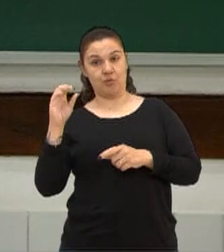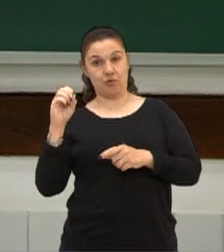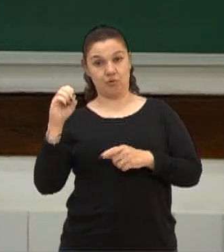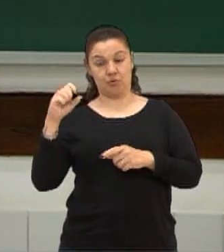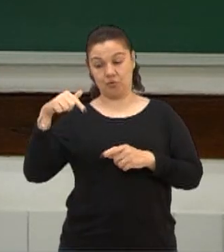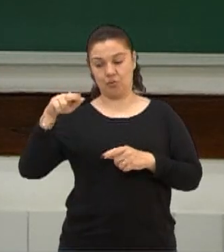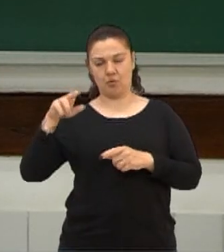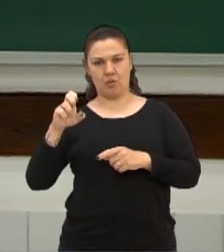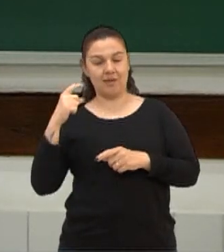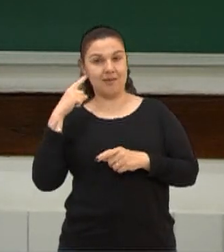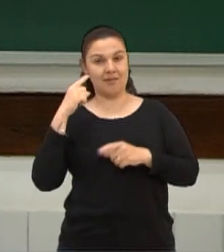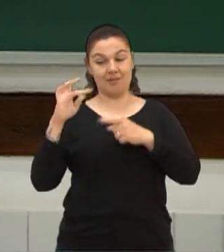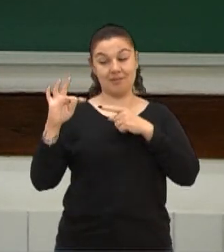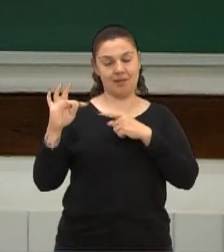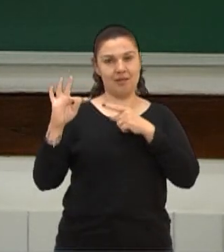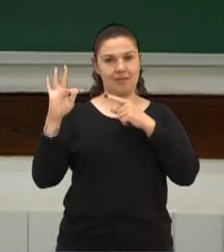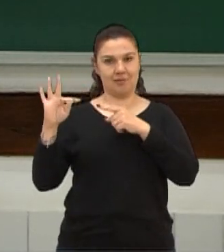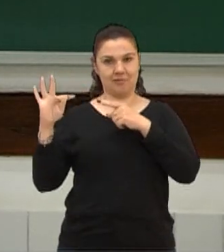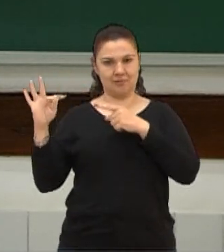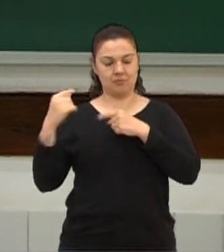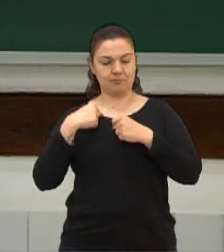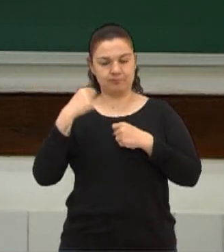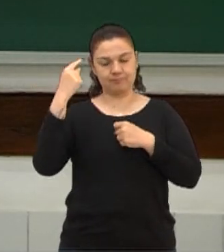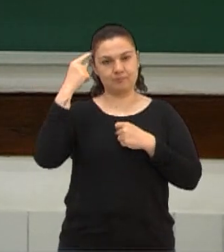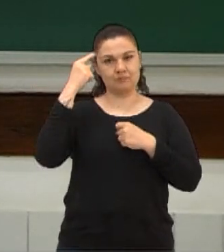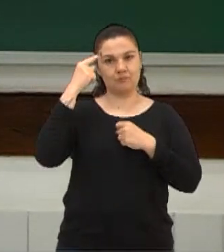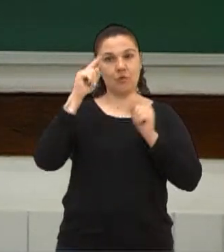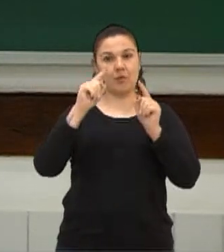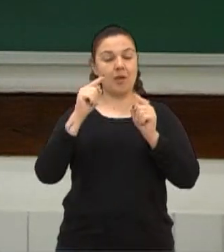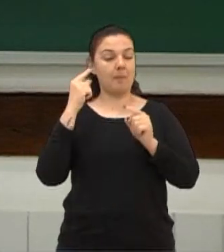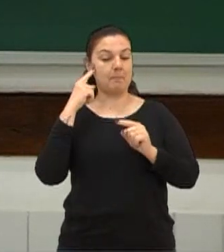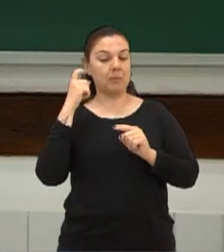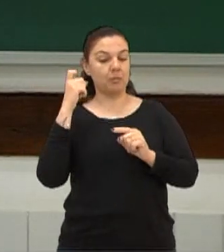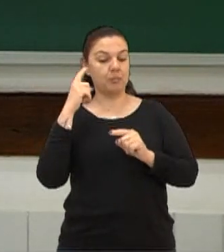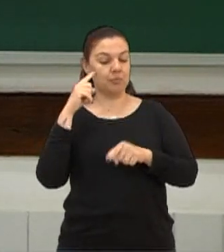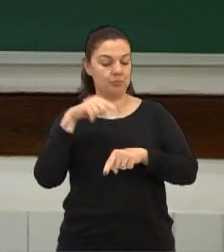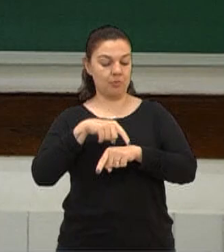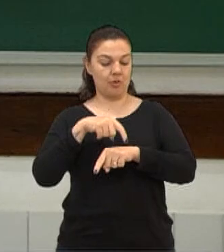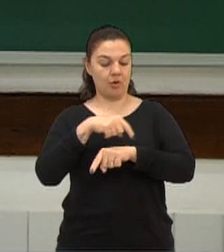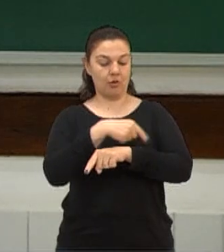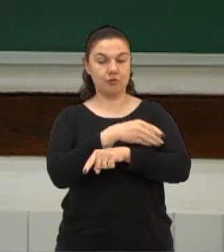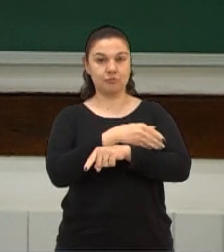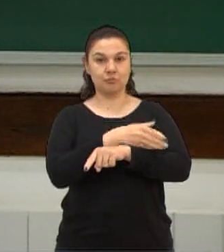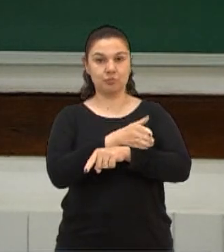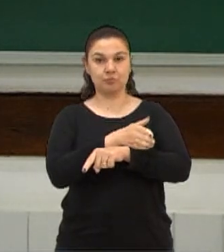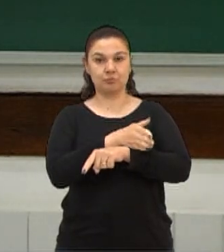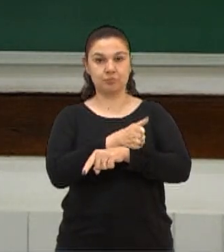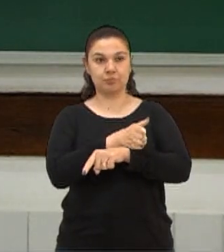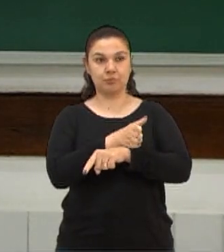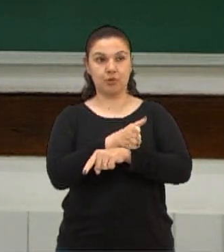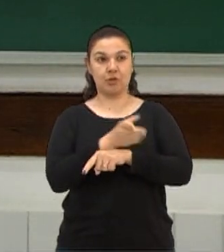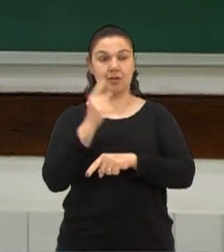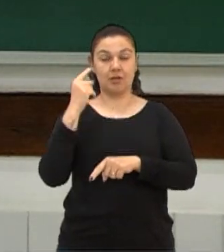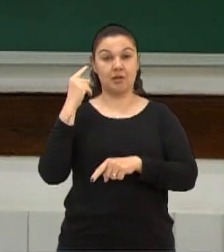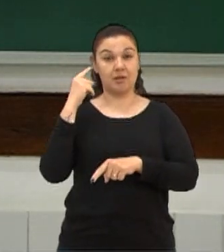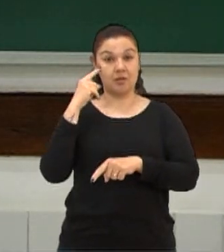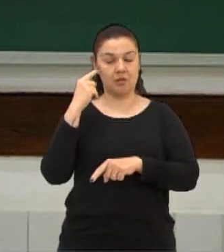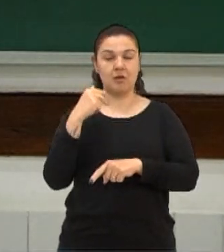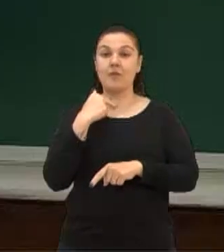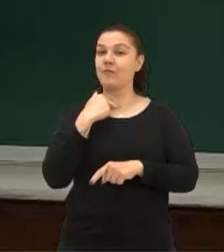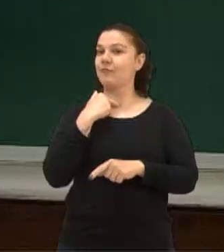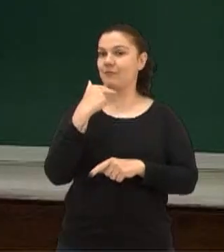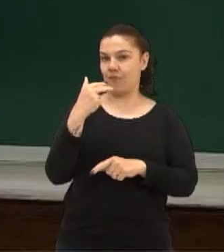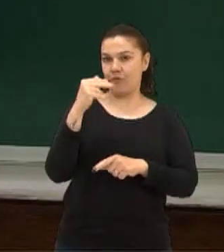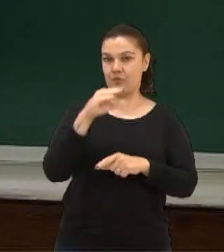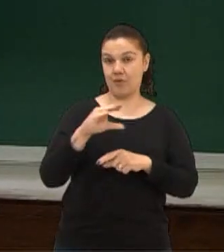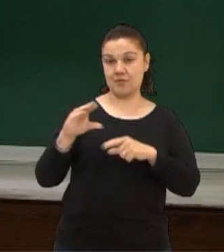iniciando com a letra T, eu possuo uma ideia do tic-tac do relógio. Então, olha só, falem